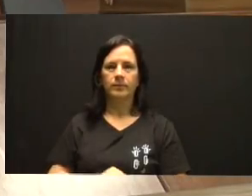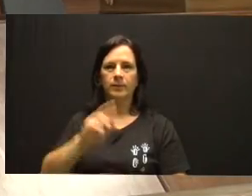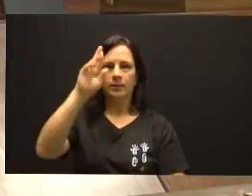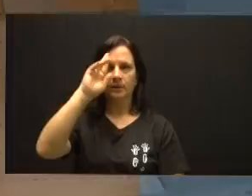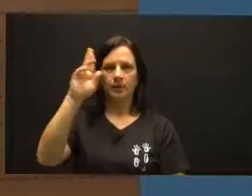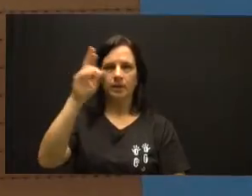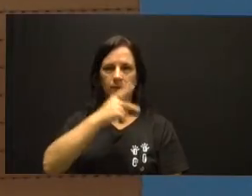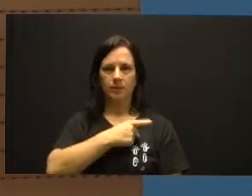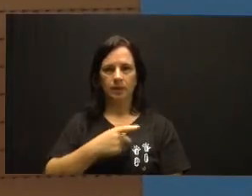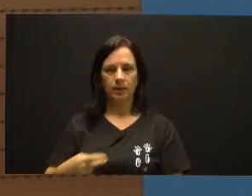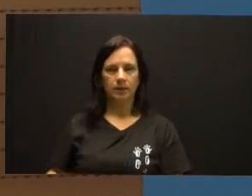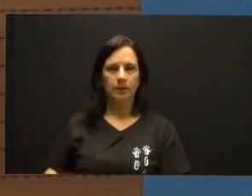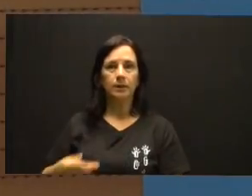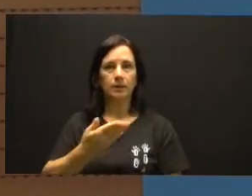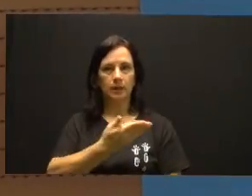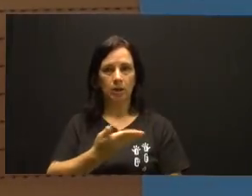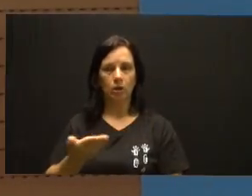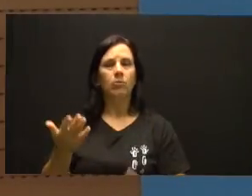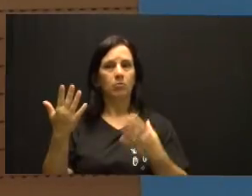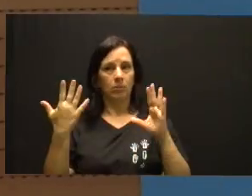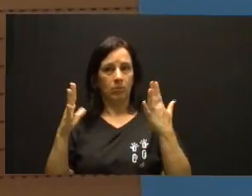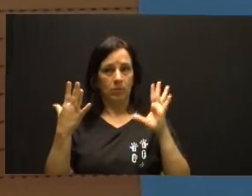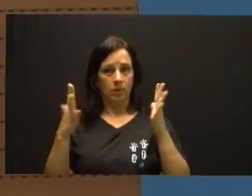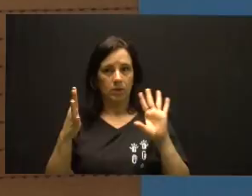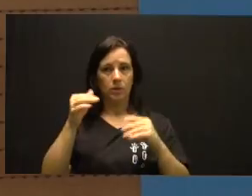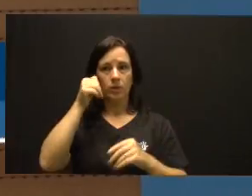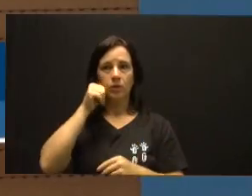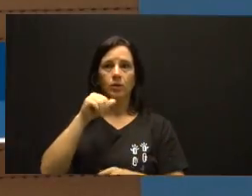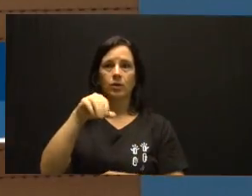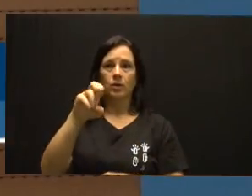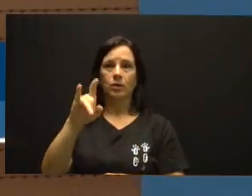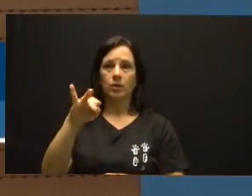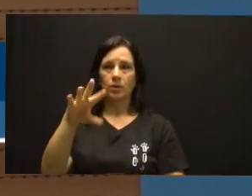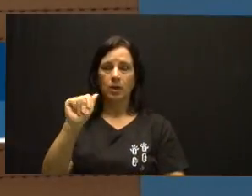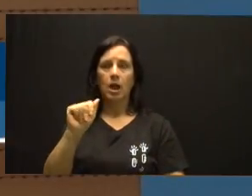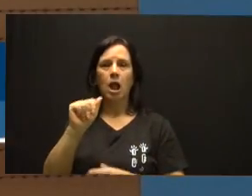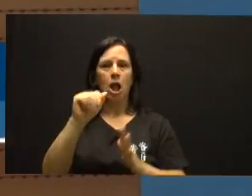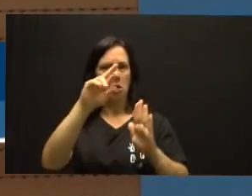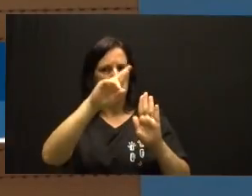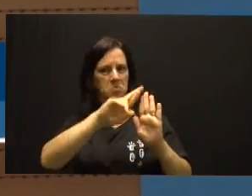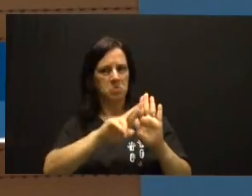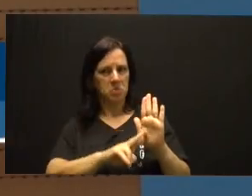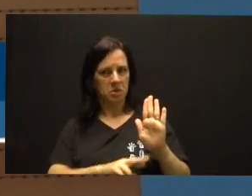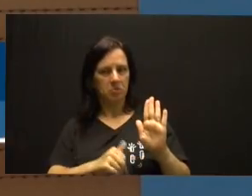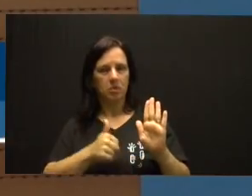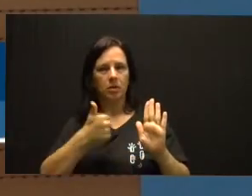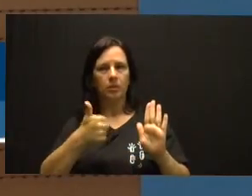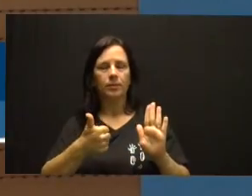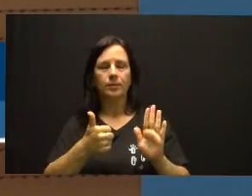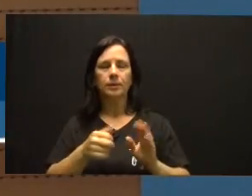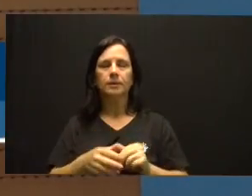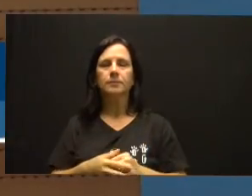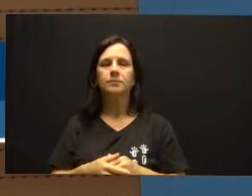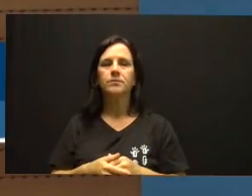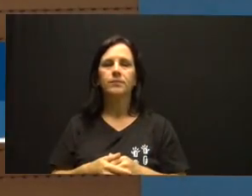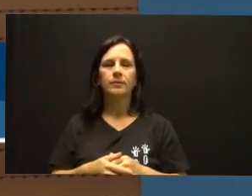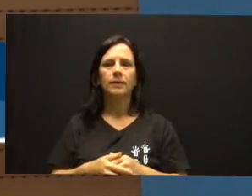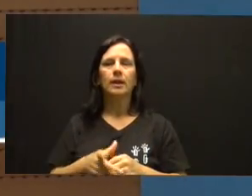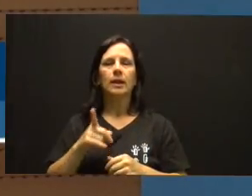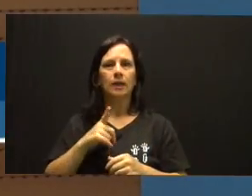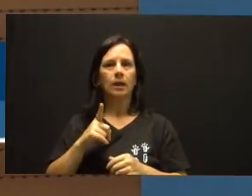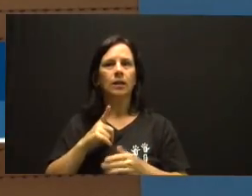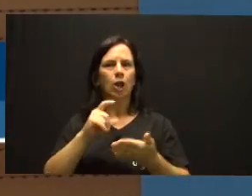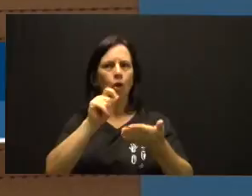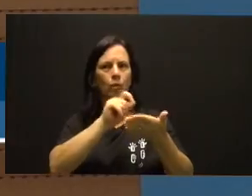Senhor presidente, nobres pares, quero parabenizar a Érica Versosa aqui pelo seu requerimento, belíssimo, por sinal. E dizer que eu até completo,